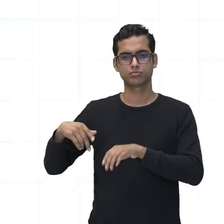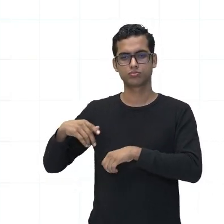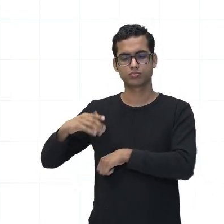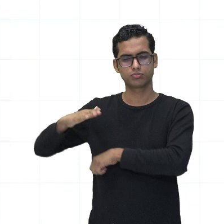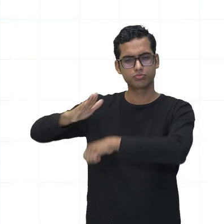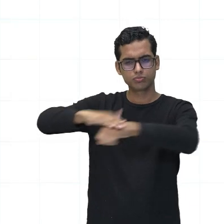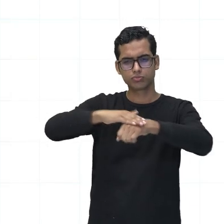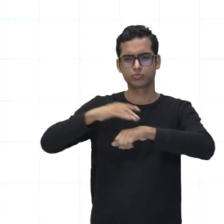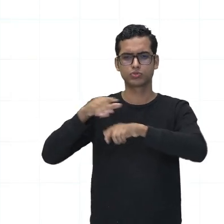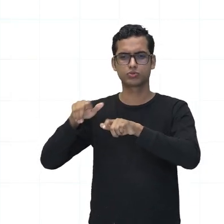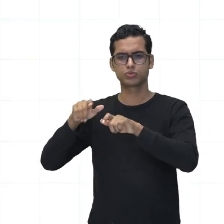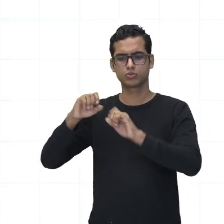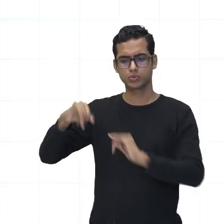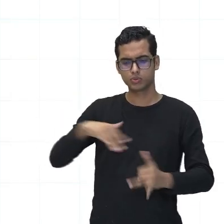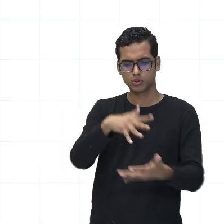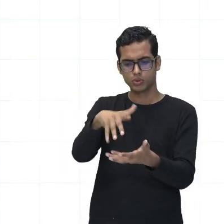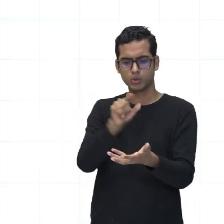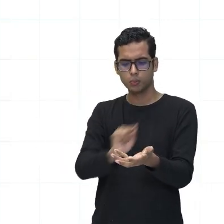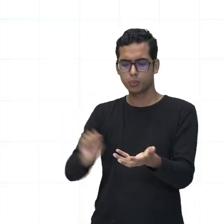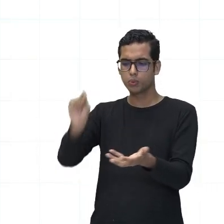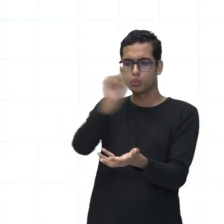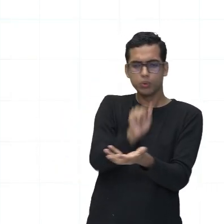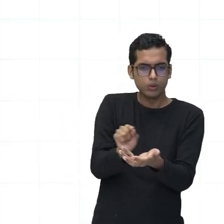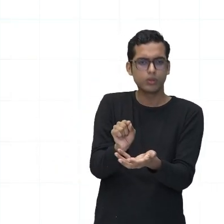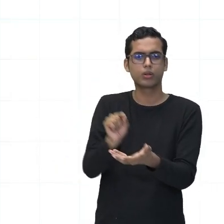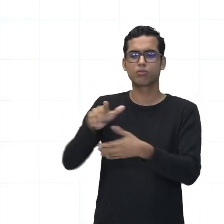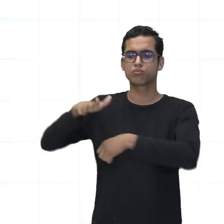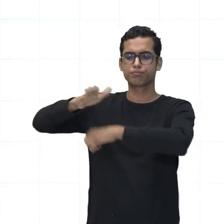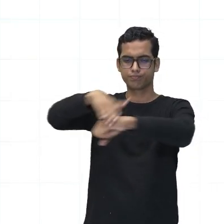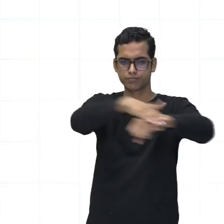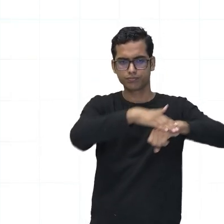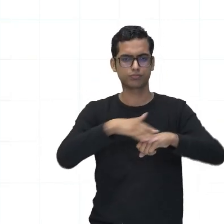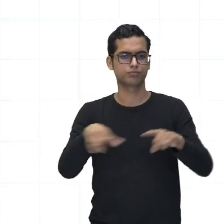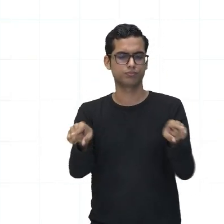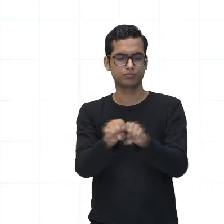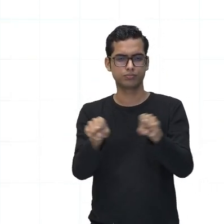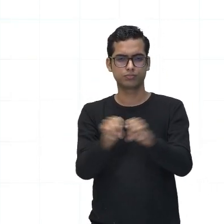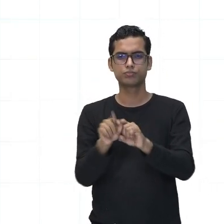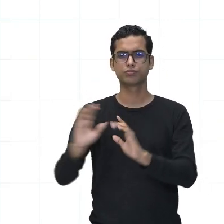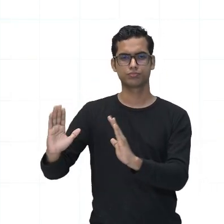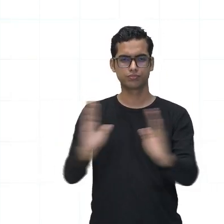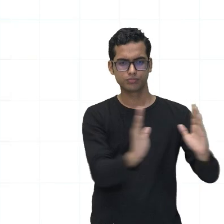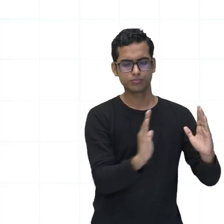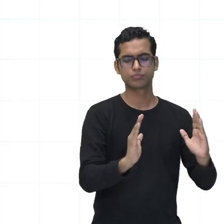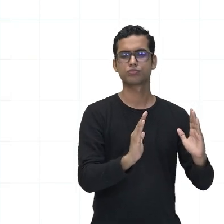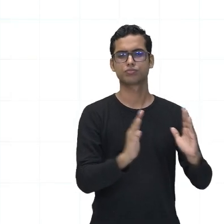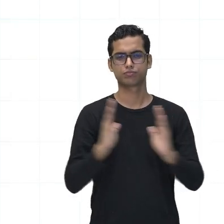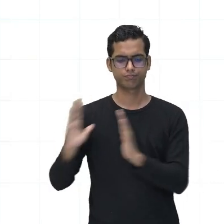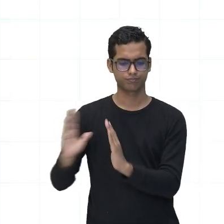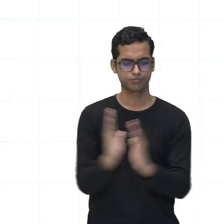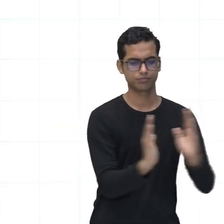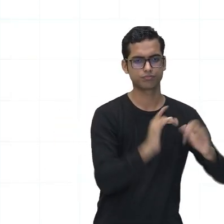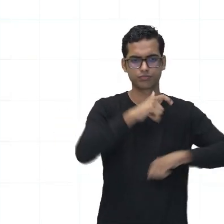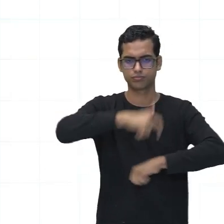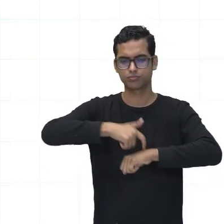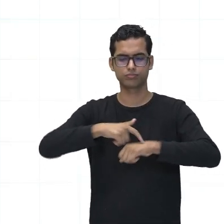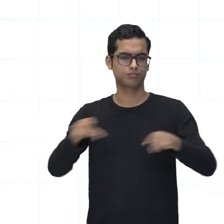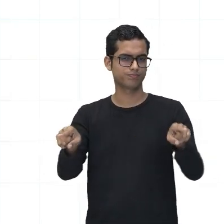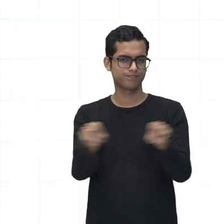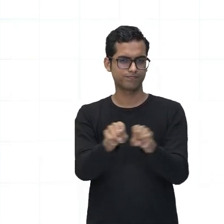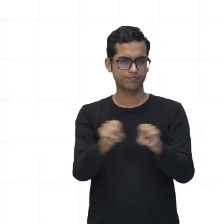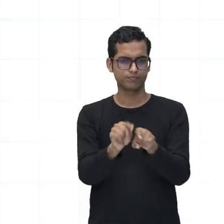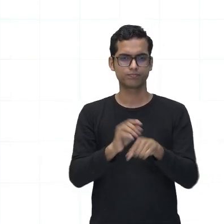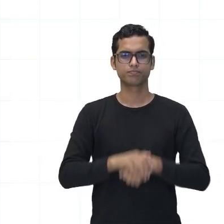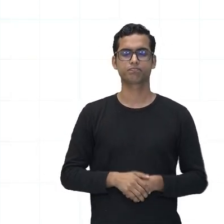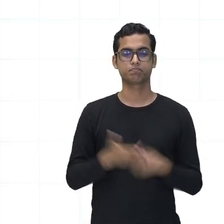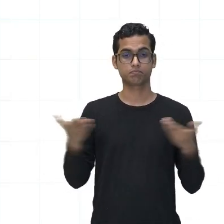de cada fase cronológica. Vamos exemplificar os elementos visuais nas obras de arte